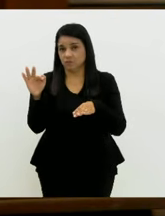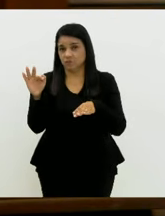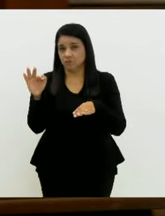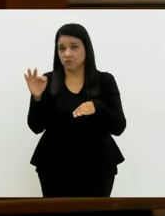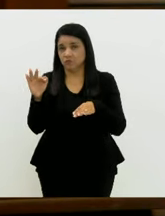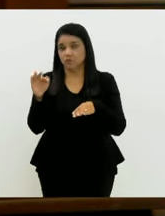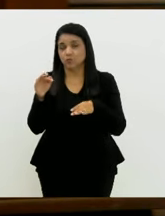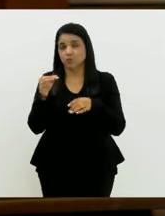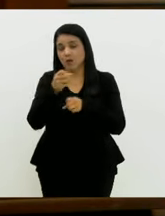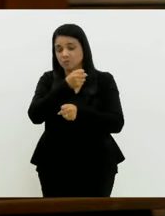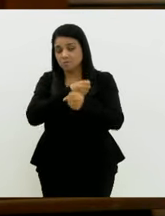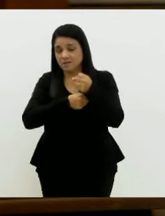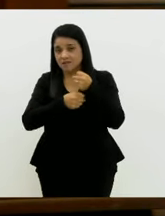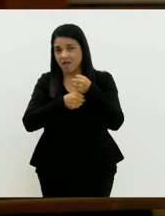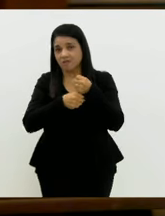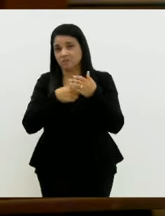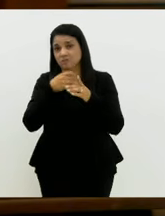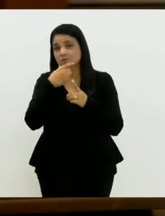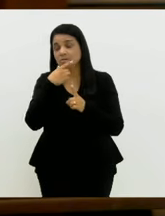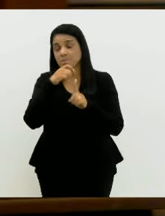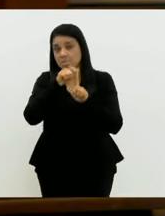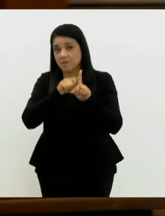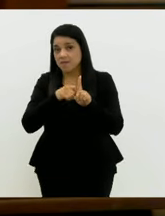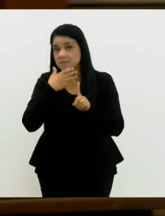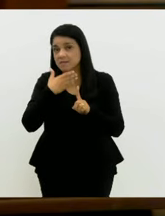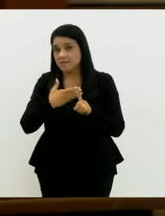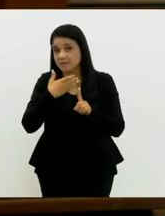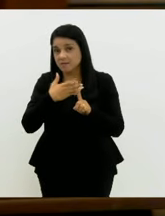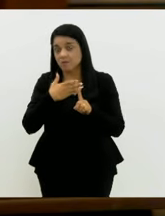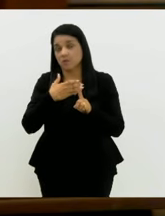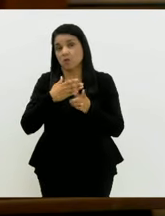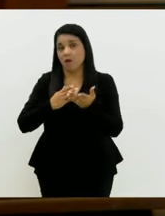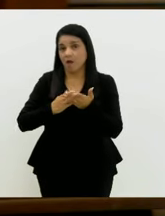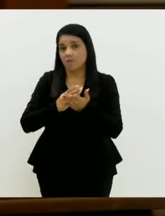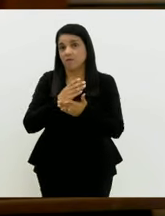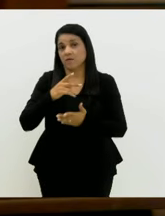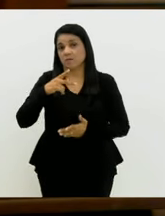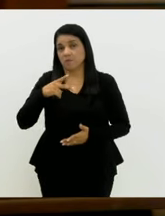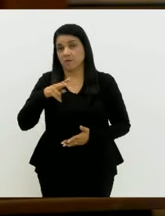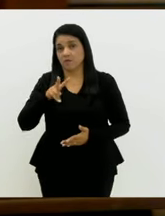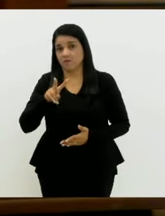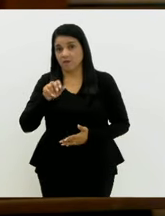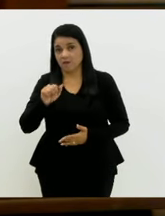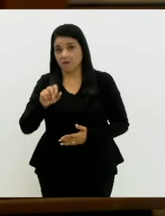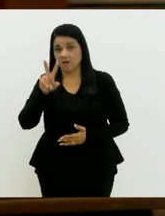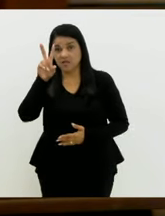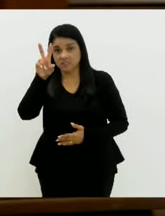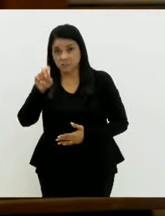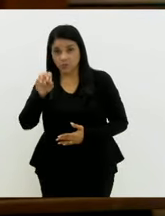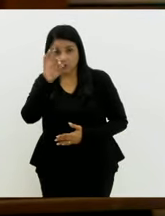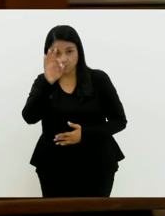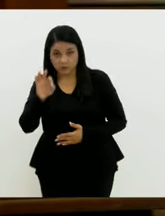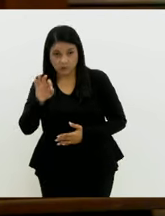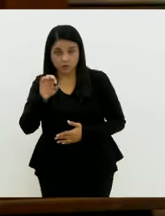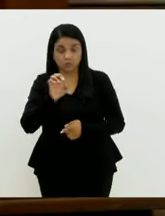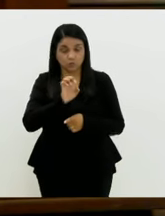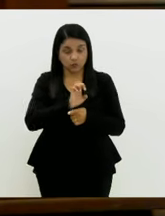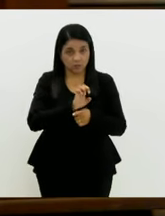ano passado. E temos que aprovar, porque o IPVA é 50% para o Estado